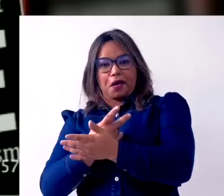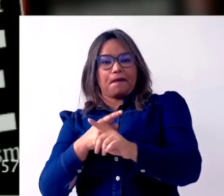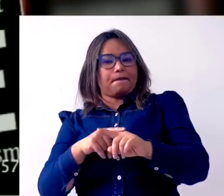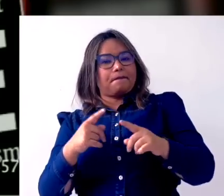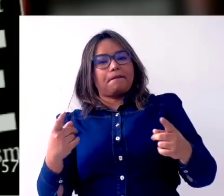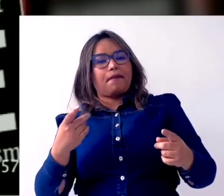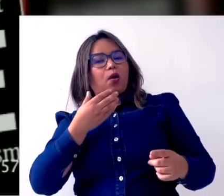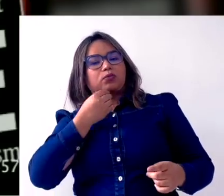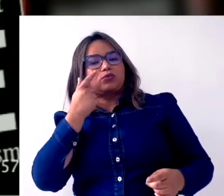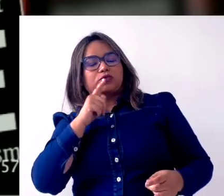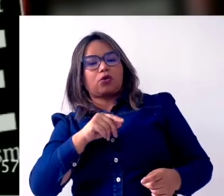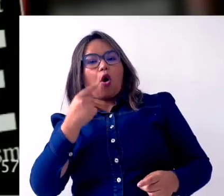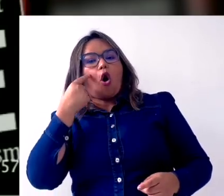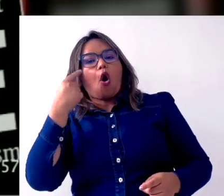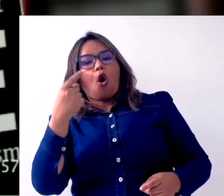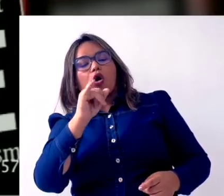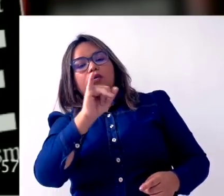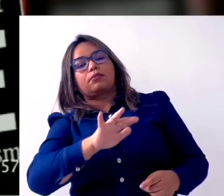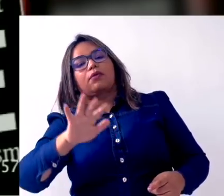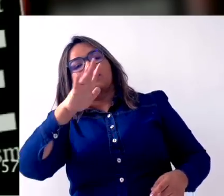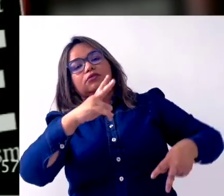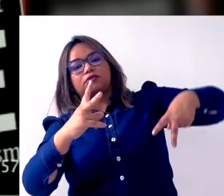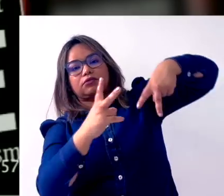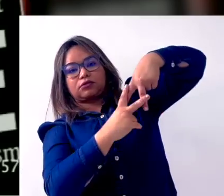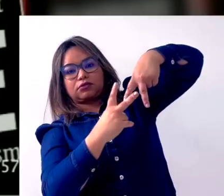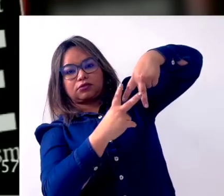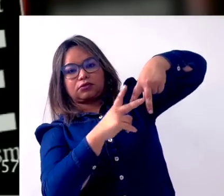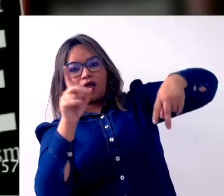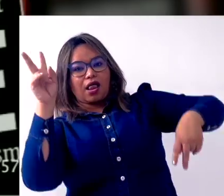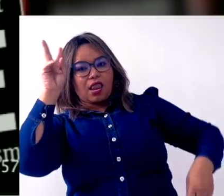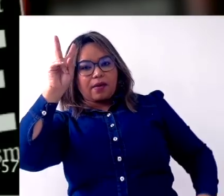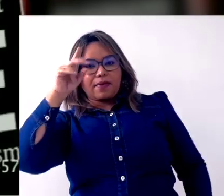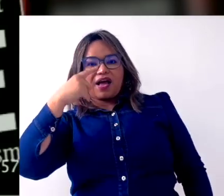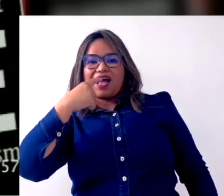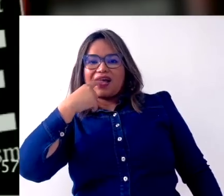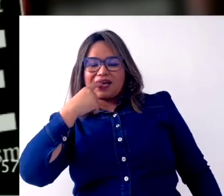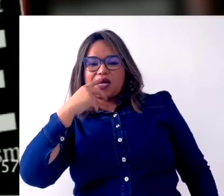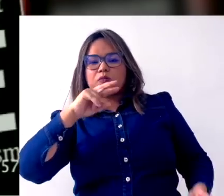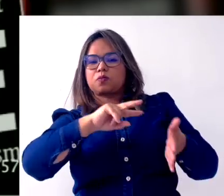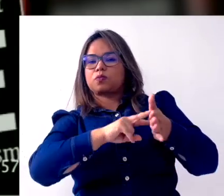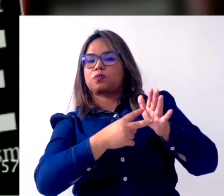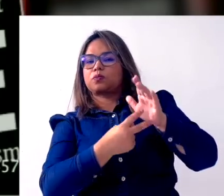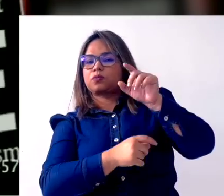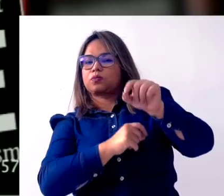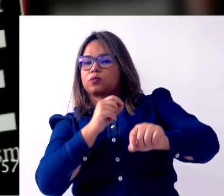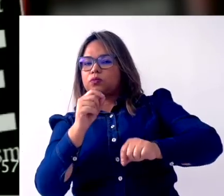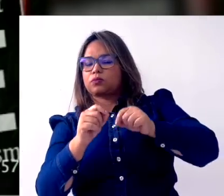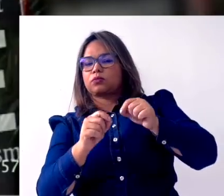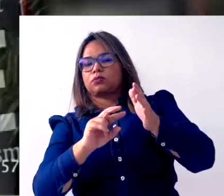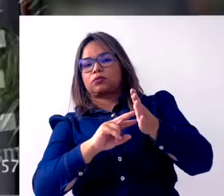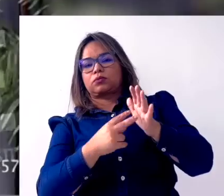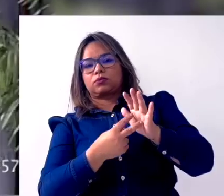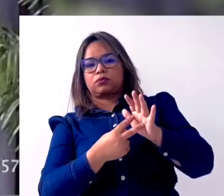sinal maçônico. Lembram-se do dedo na boca? O que isso significa? É o sinal de